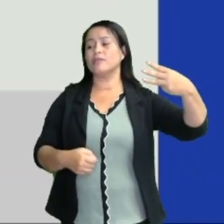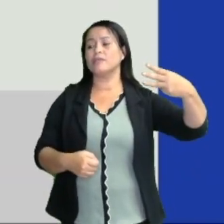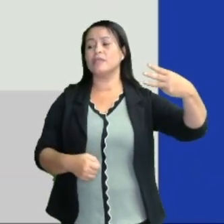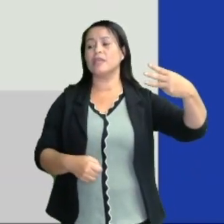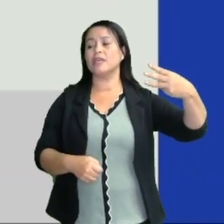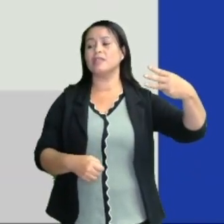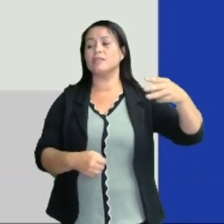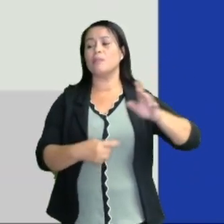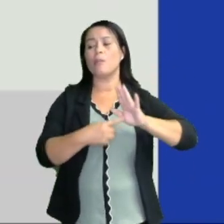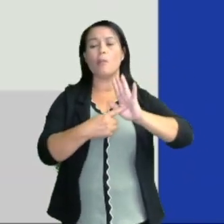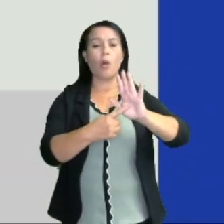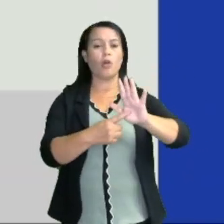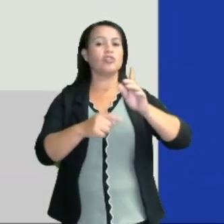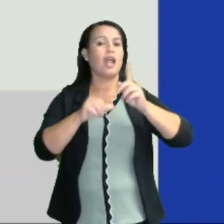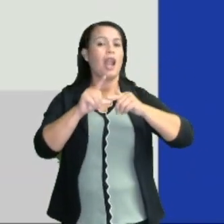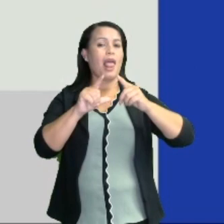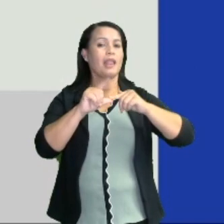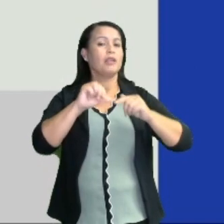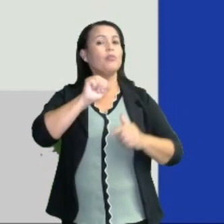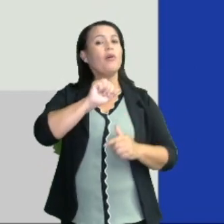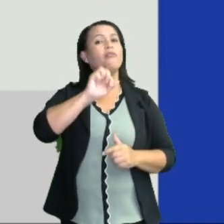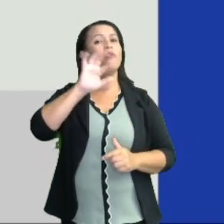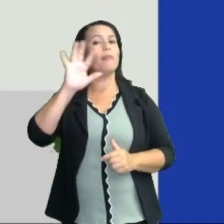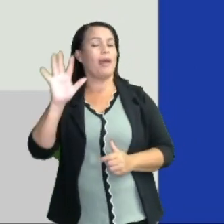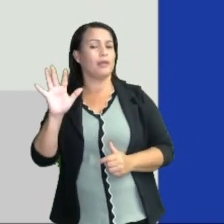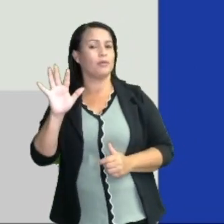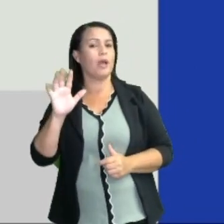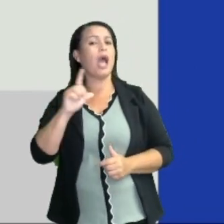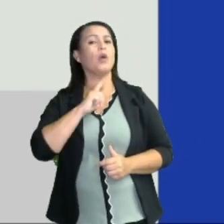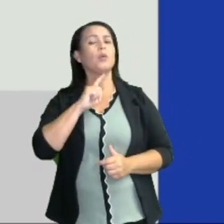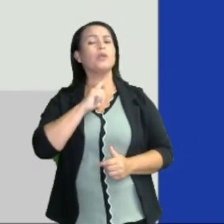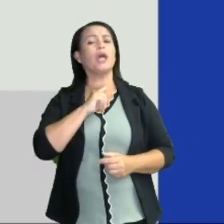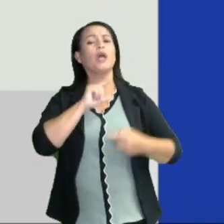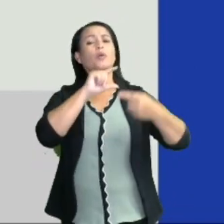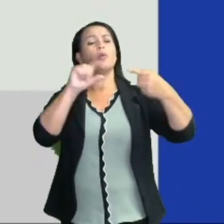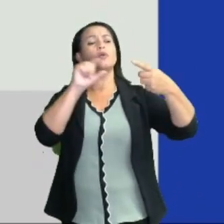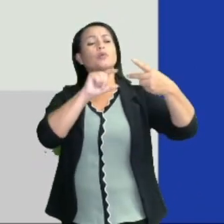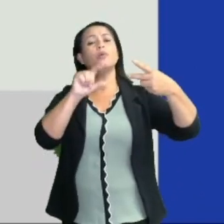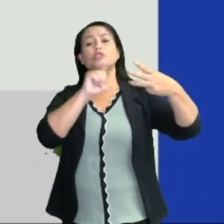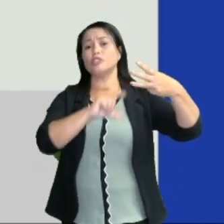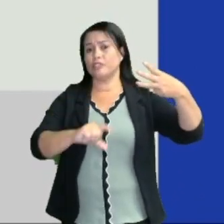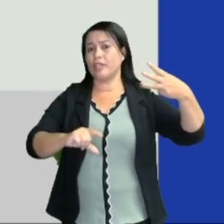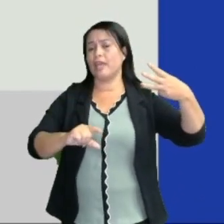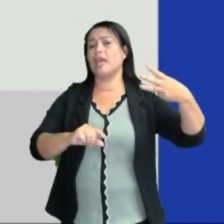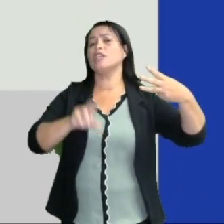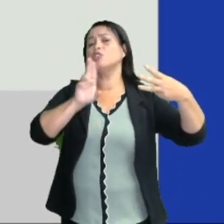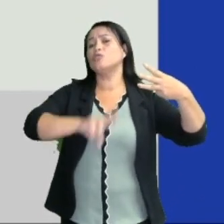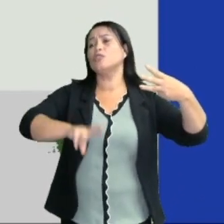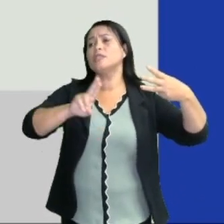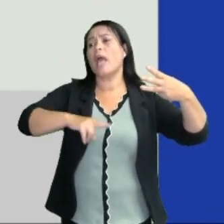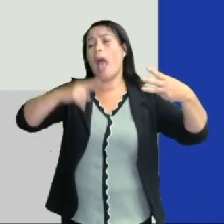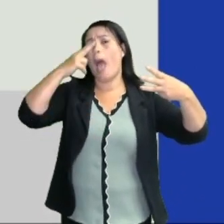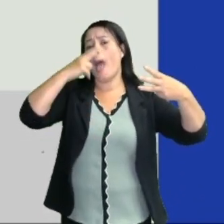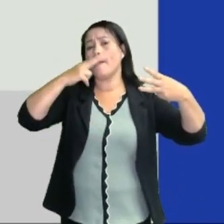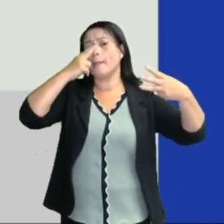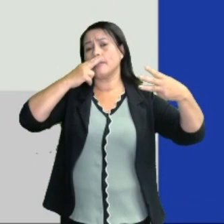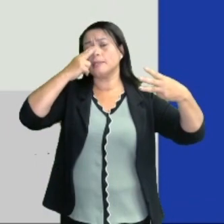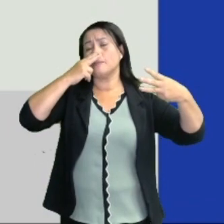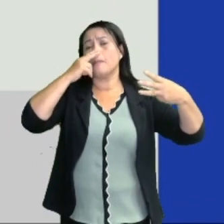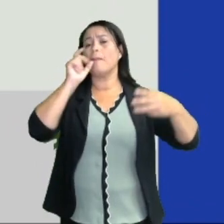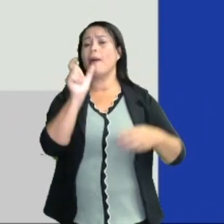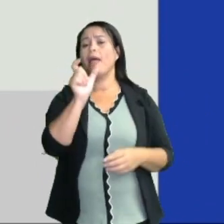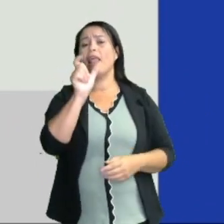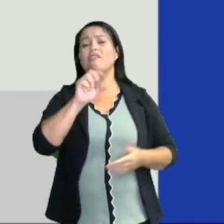3, indica letra do alfabeto. Então, eu tenho três frases, utilizei a mesma palavra com